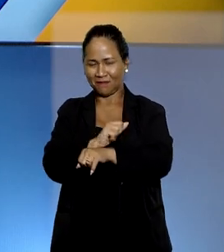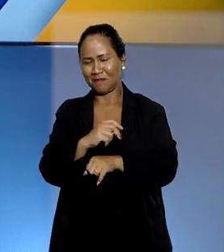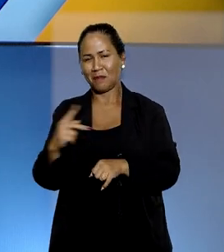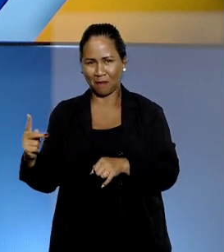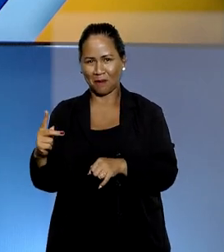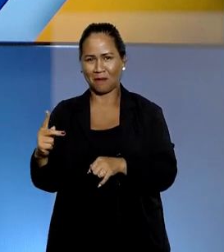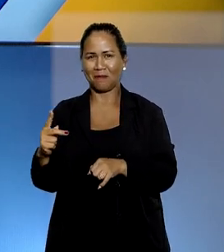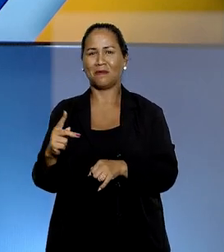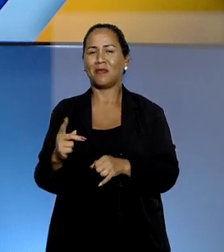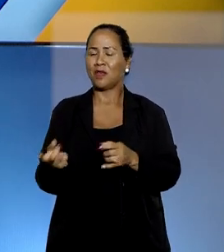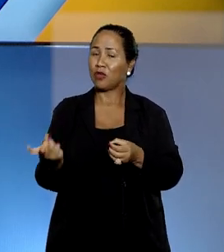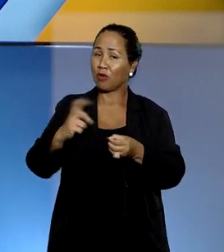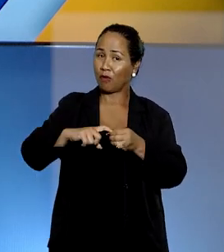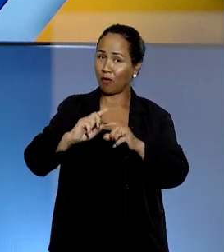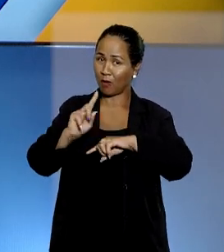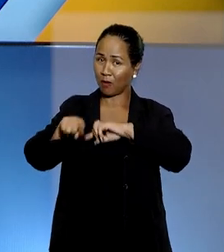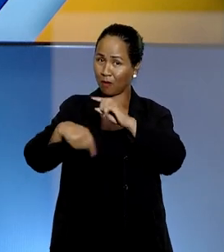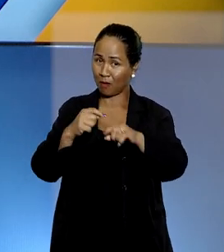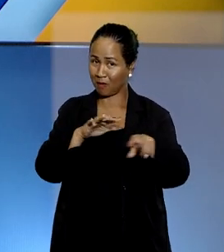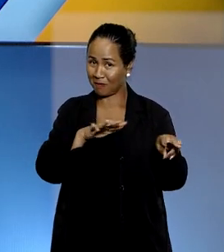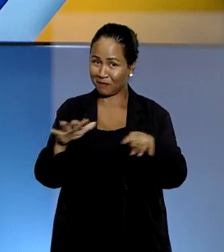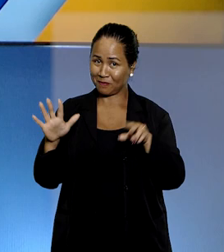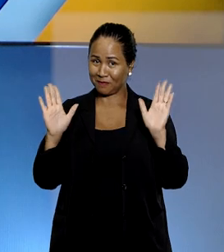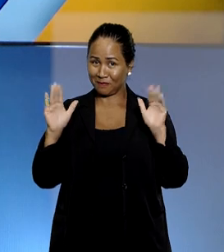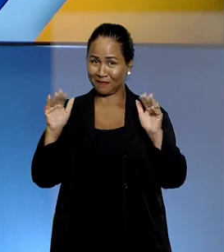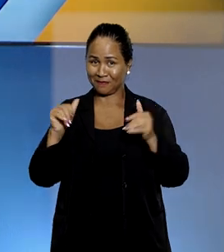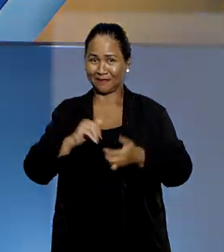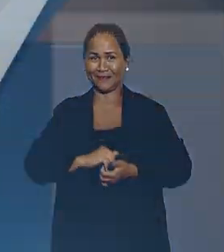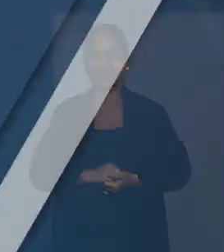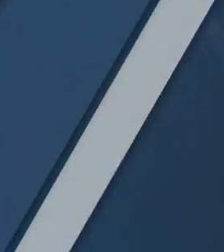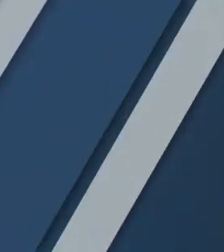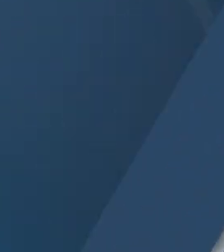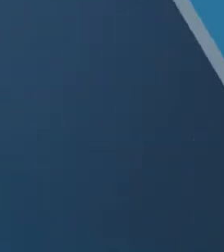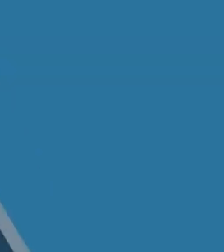plataformas de podcast. A gente volta semana que vem. Tchau, tchau!